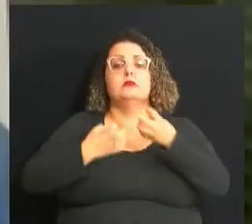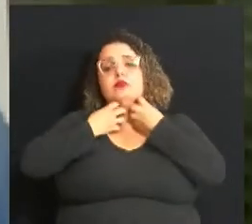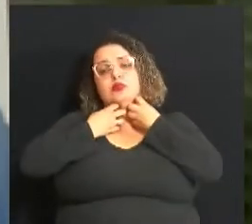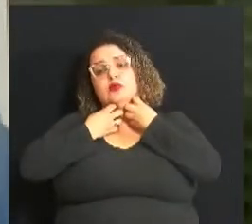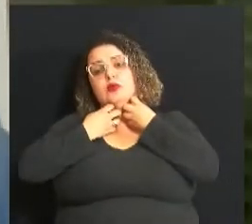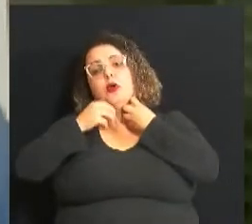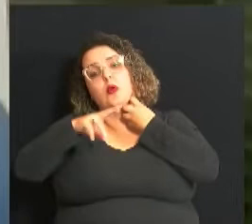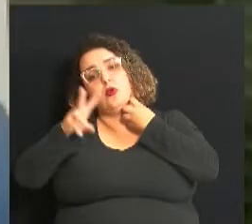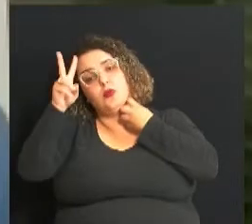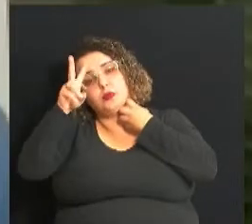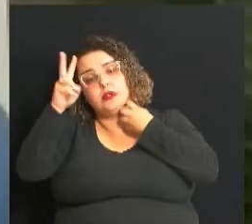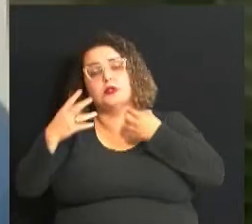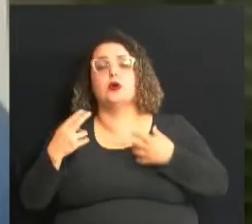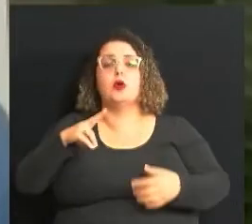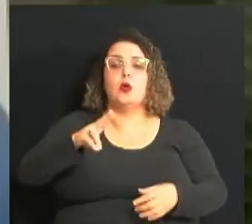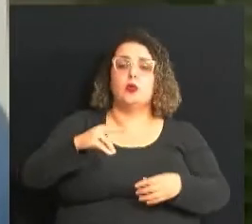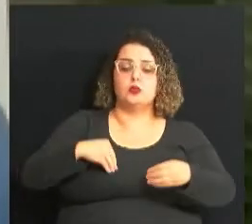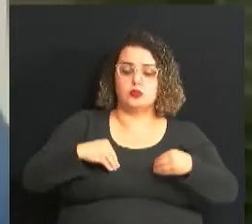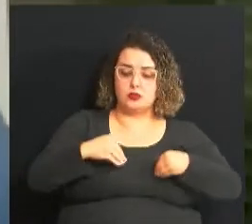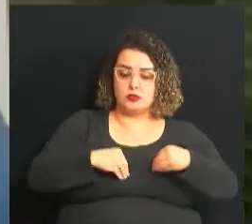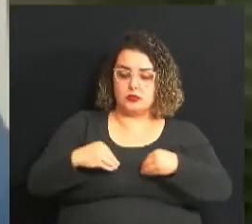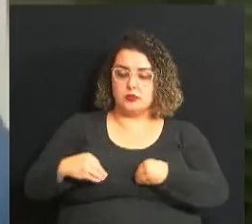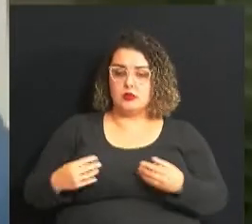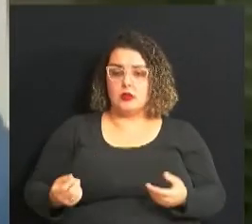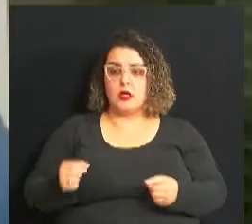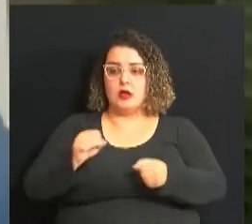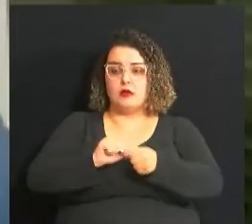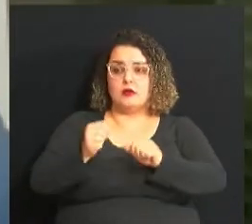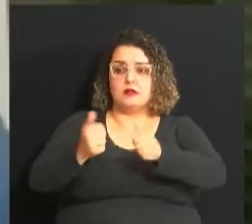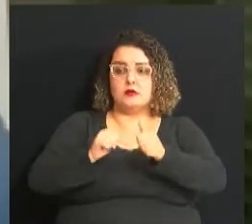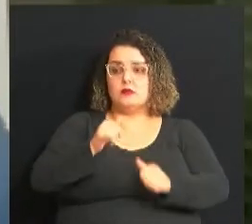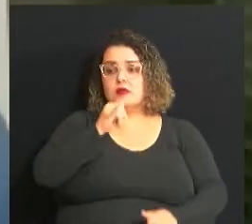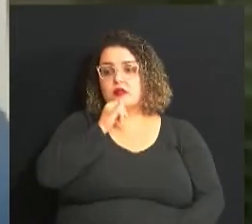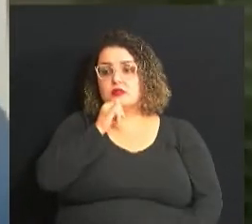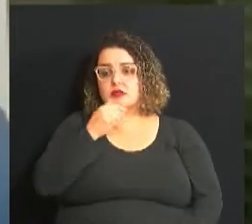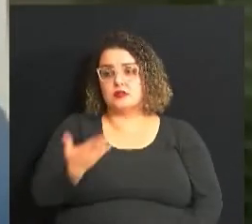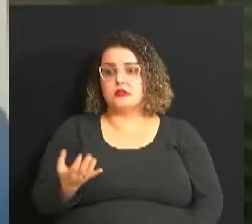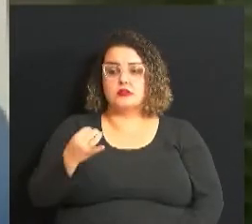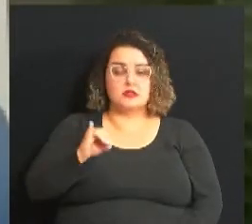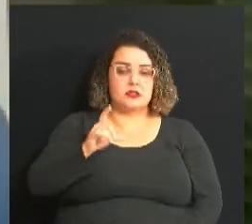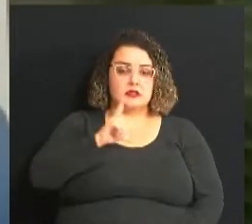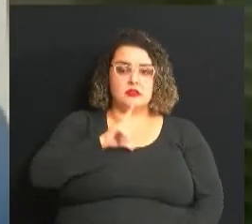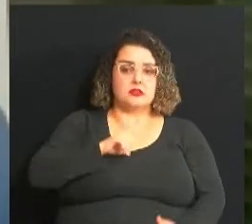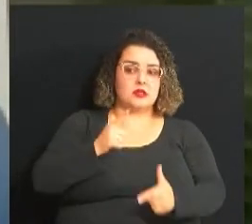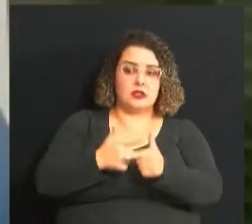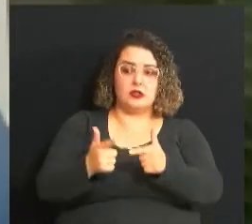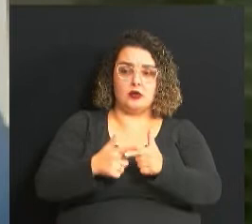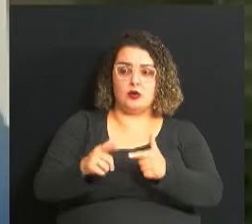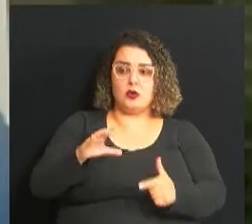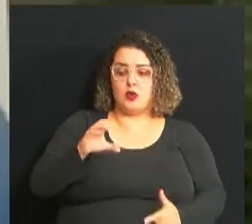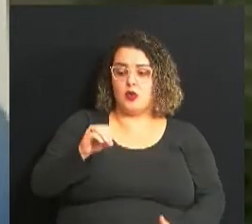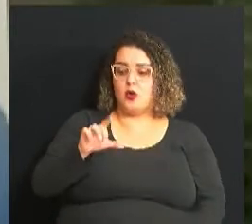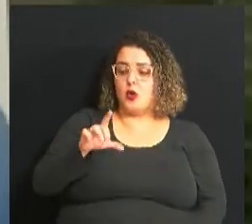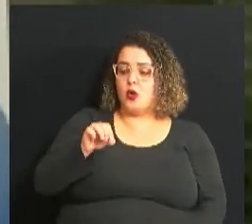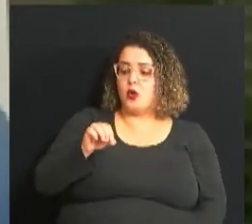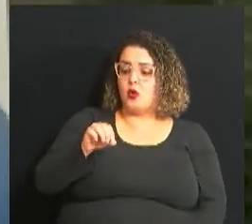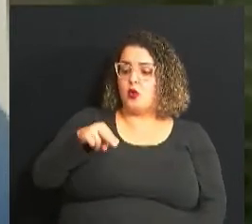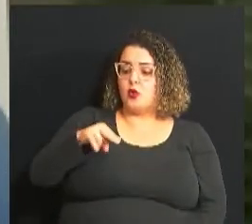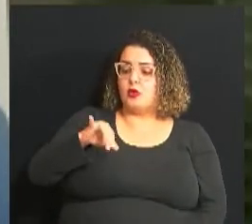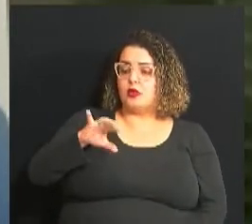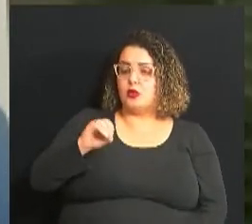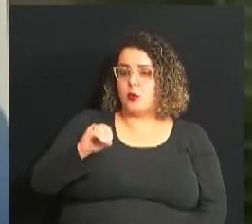ou nos exames. Eu faço a avaliação, por exemplo, se tem algum problema colônico, algum